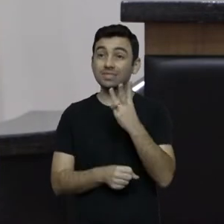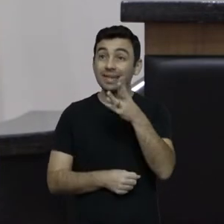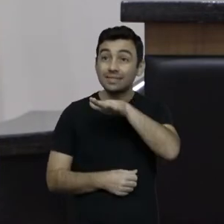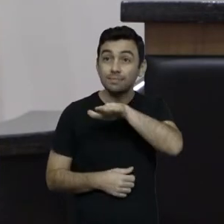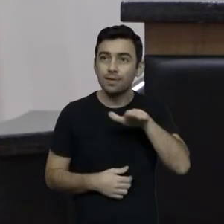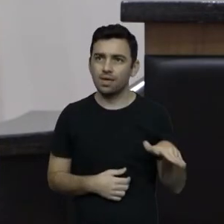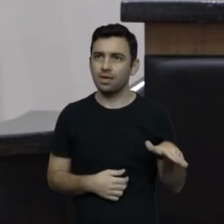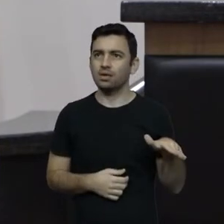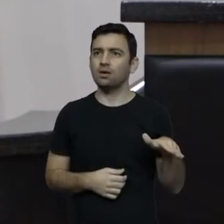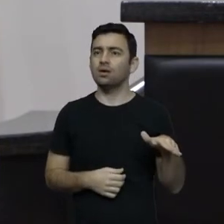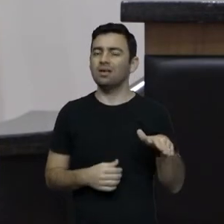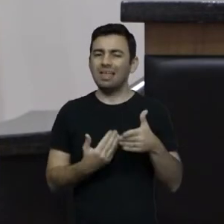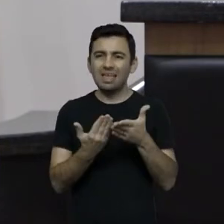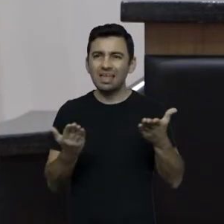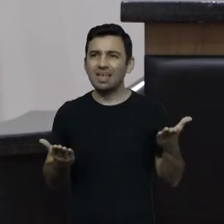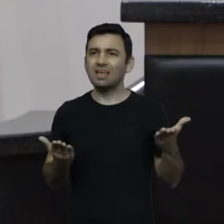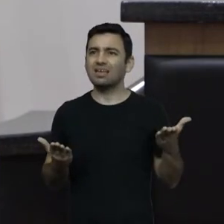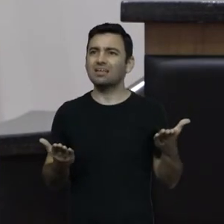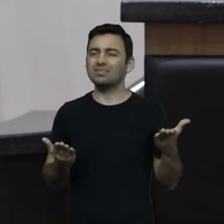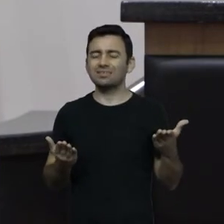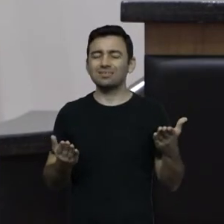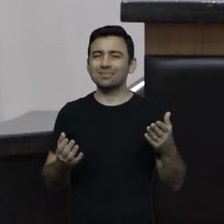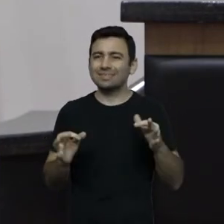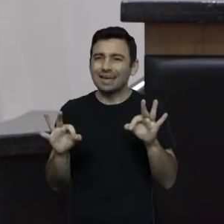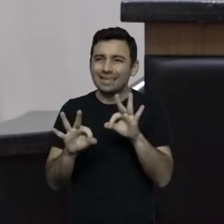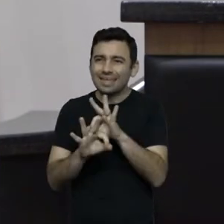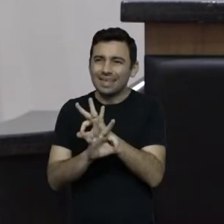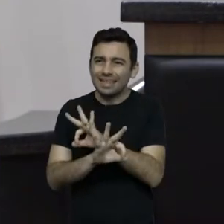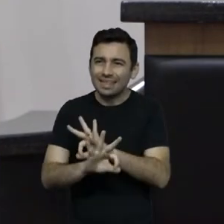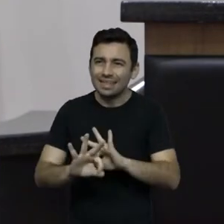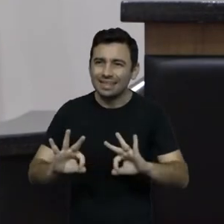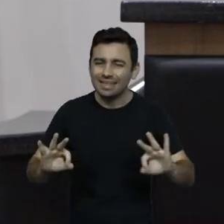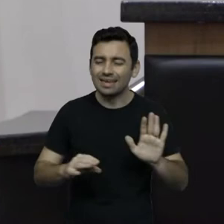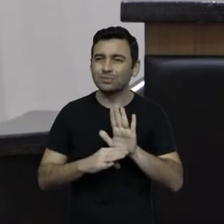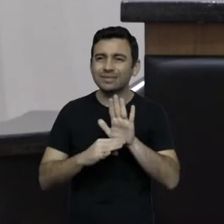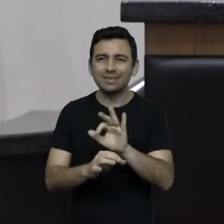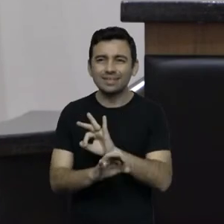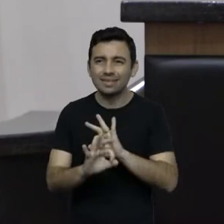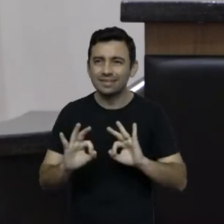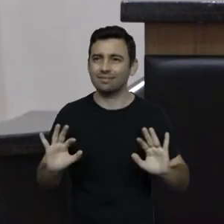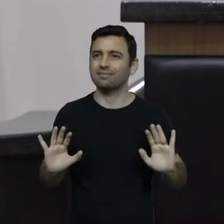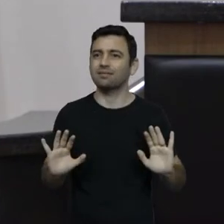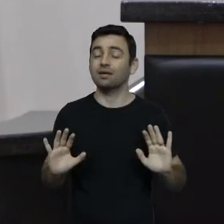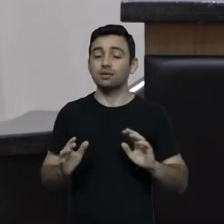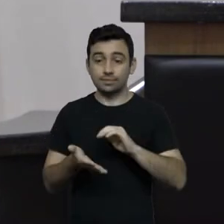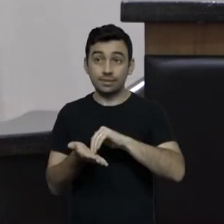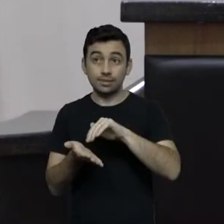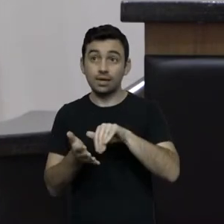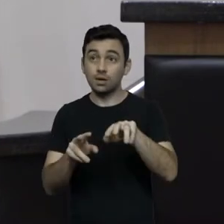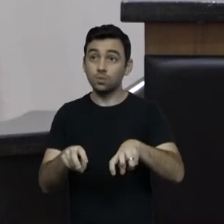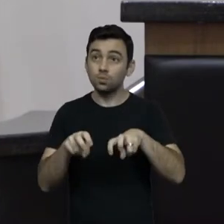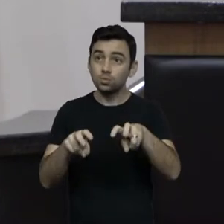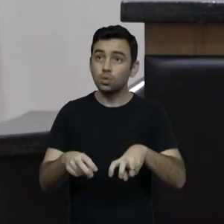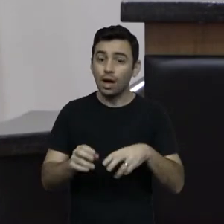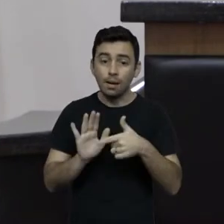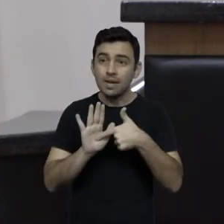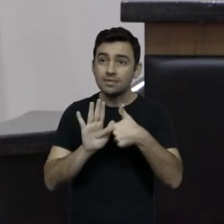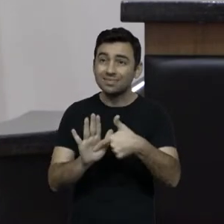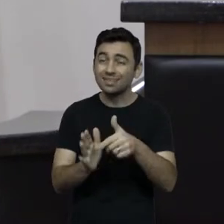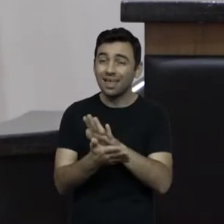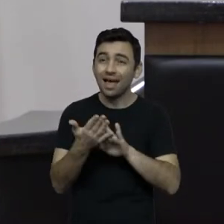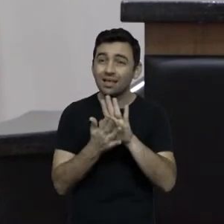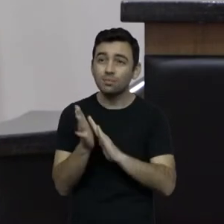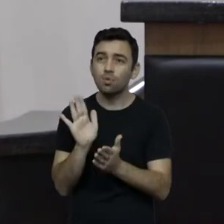de benefício para o setor produtivo a secretaria da Agricultura não apresentou nenhuma proposta